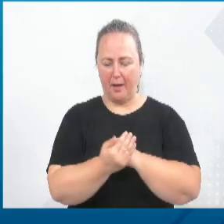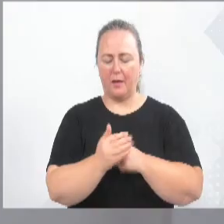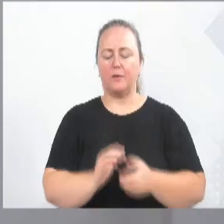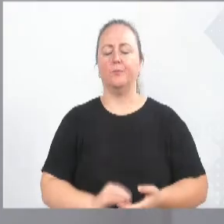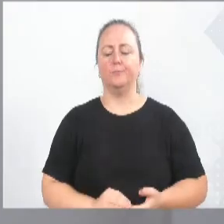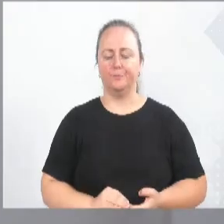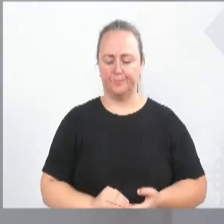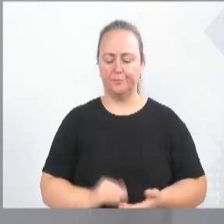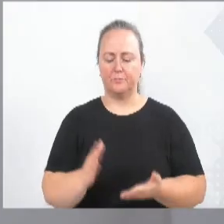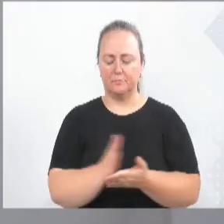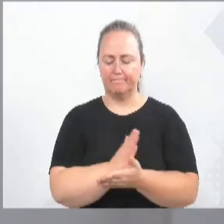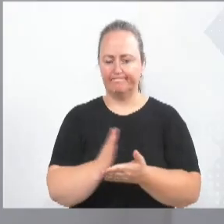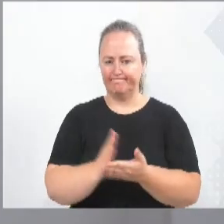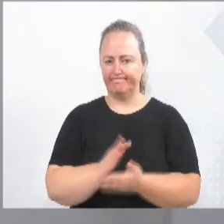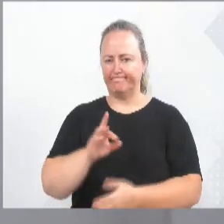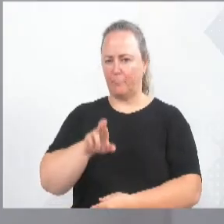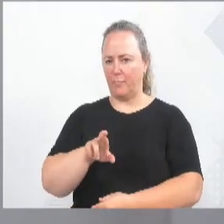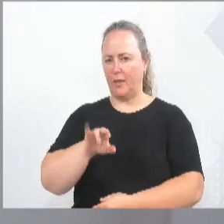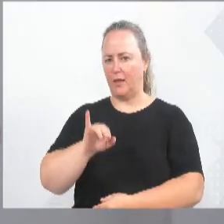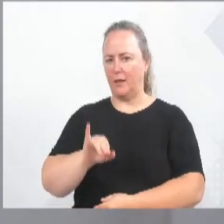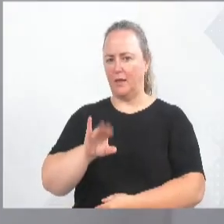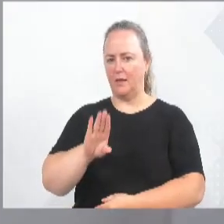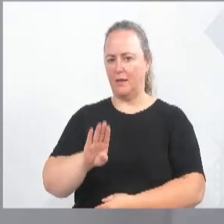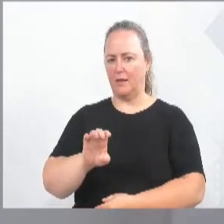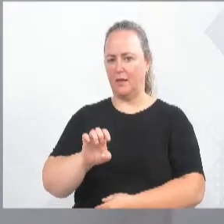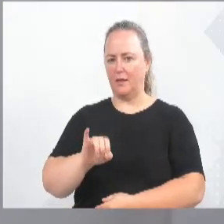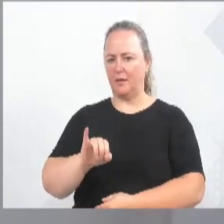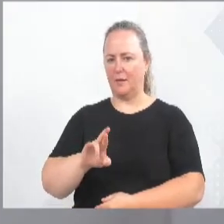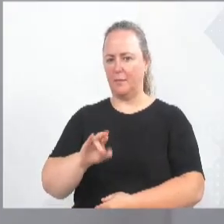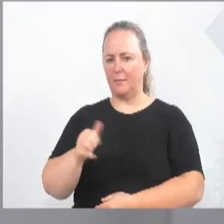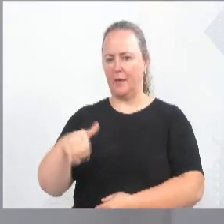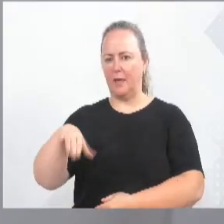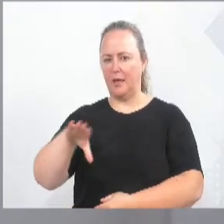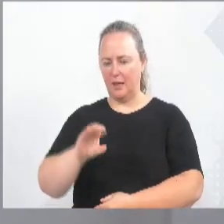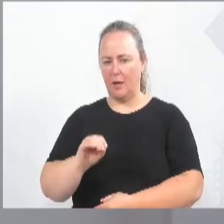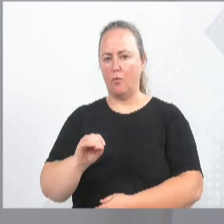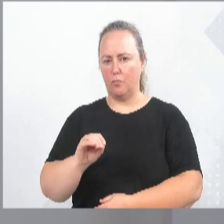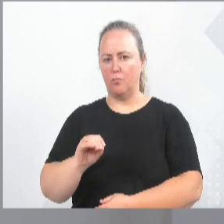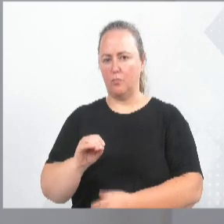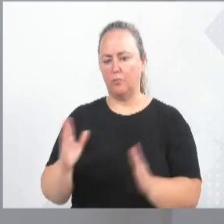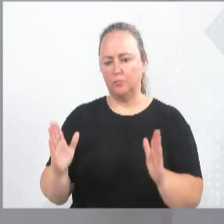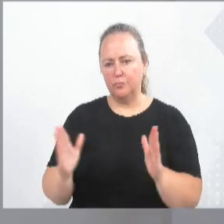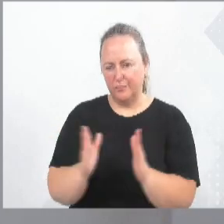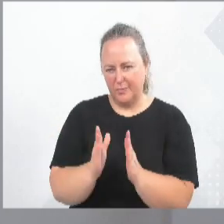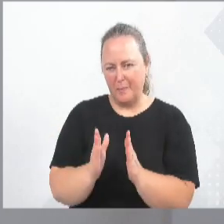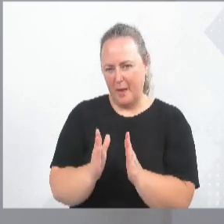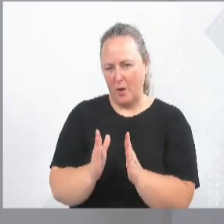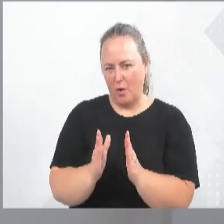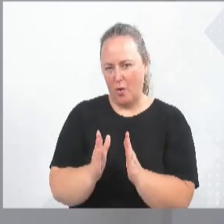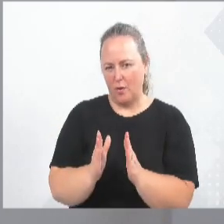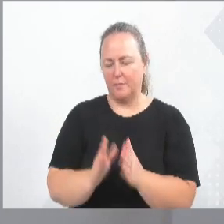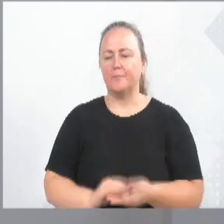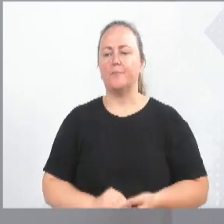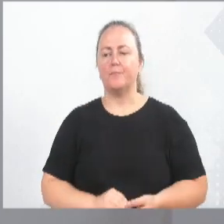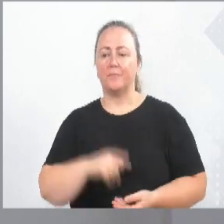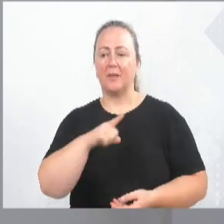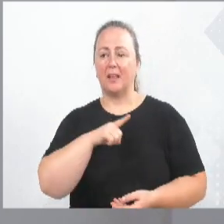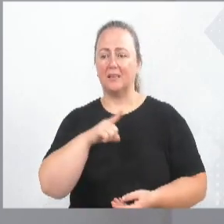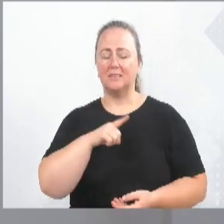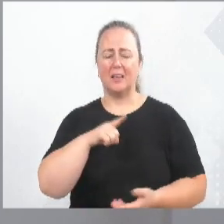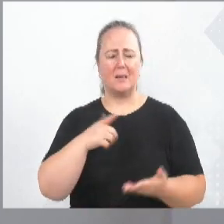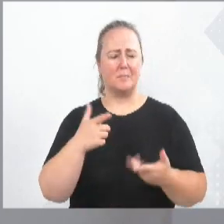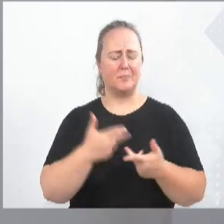alguns locais alguns pontos que tá a tem muito material